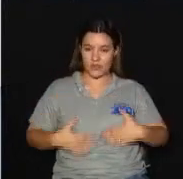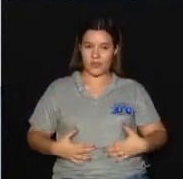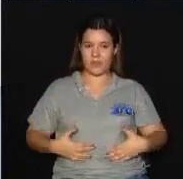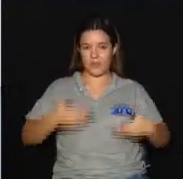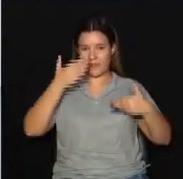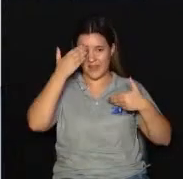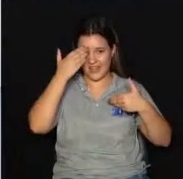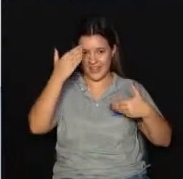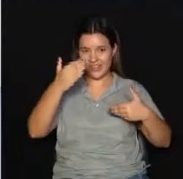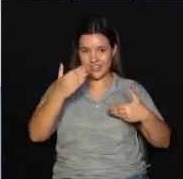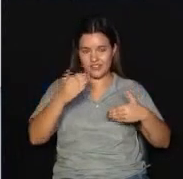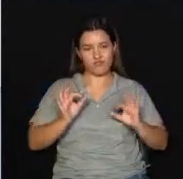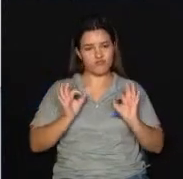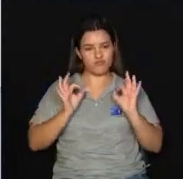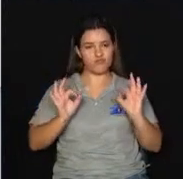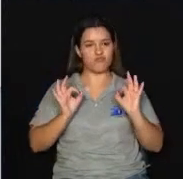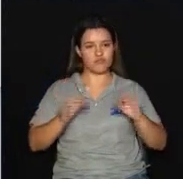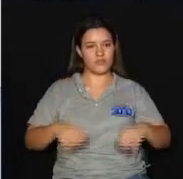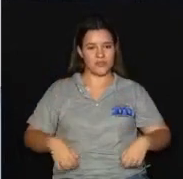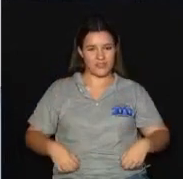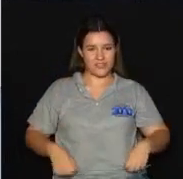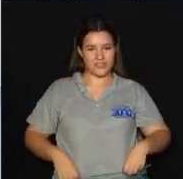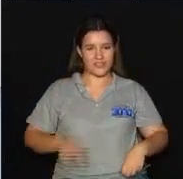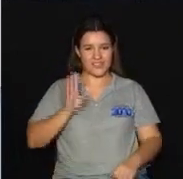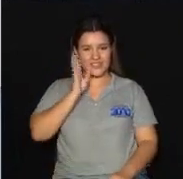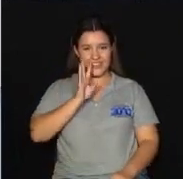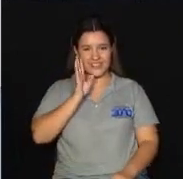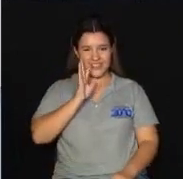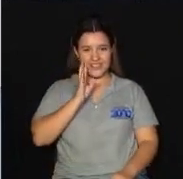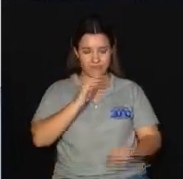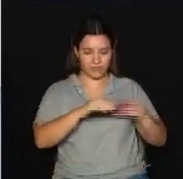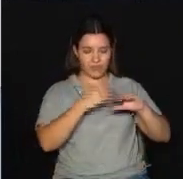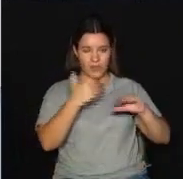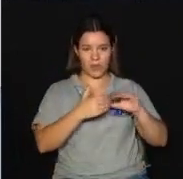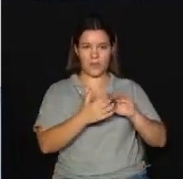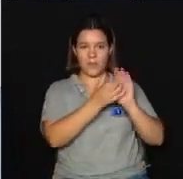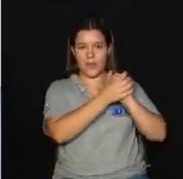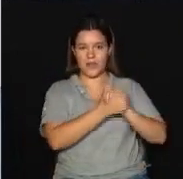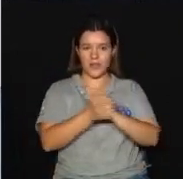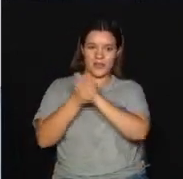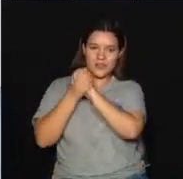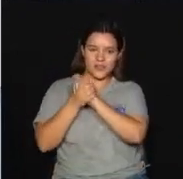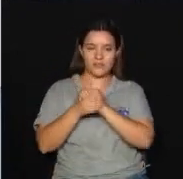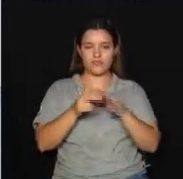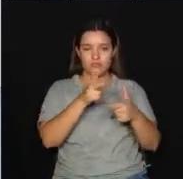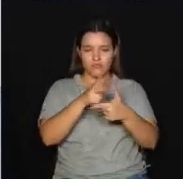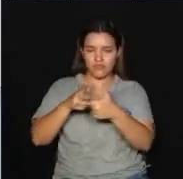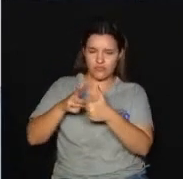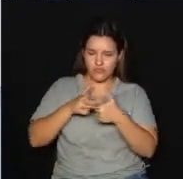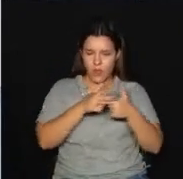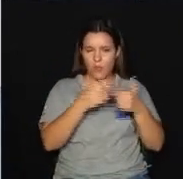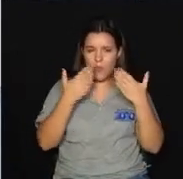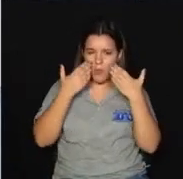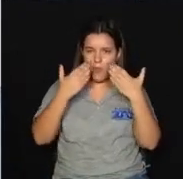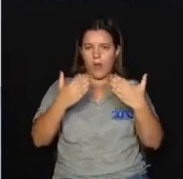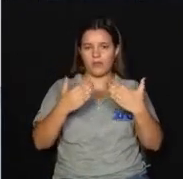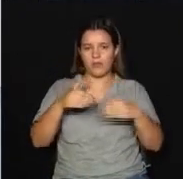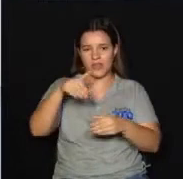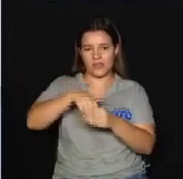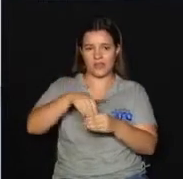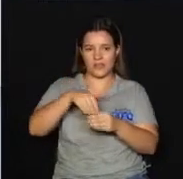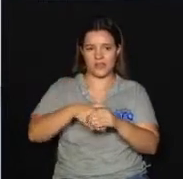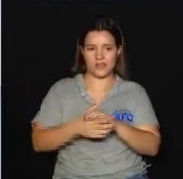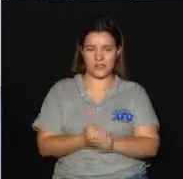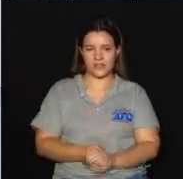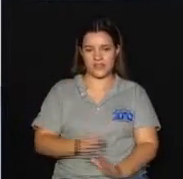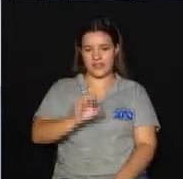muito obrigado, vocês estão muito legais comigo hoje, parabéns pela cobertura da eleição. A Elida